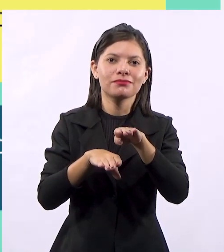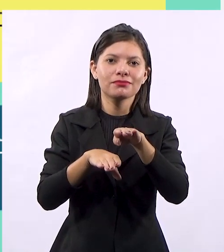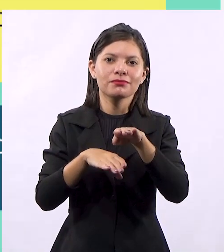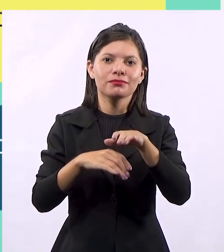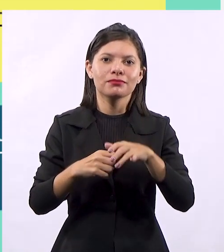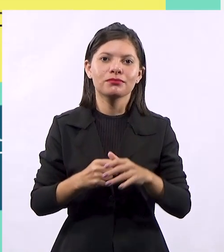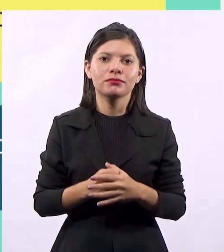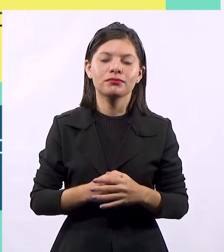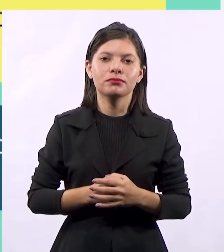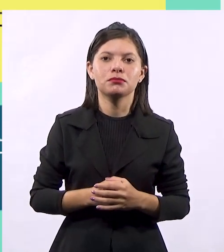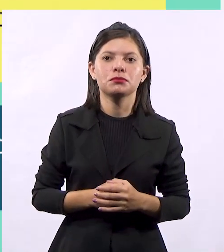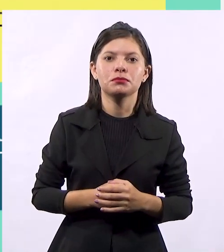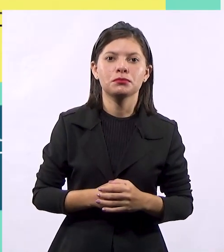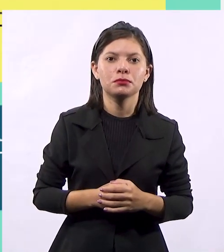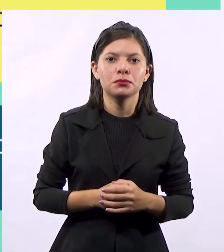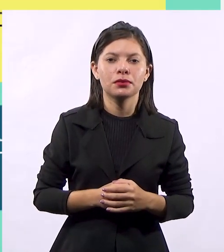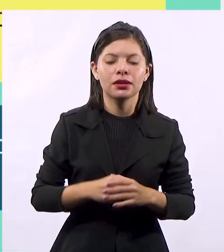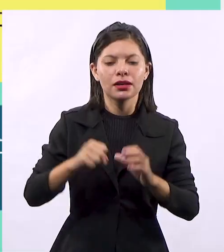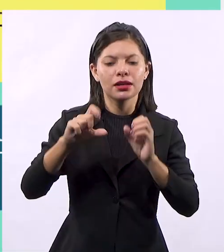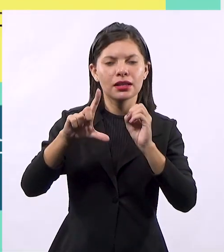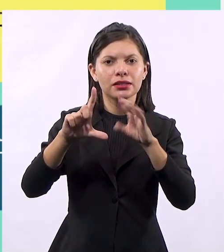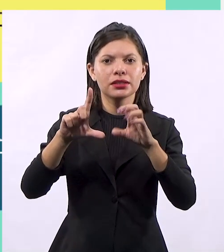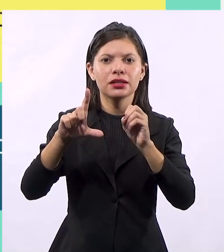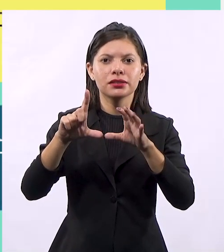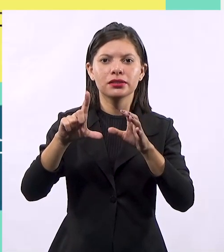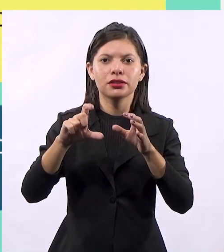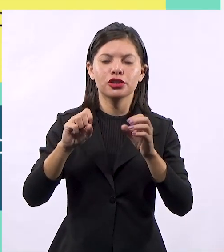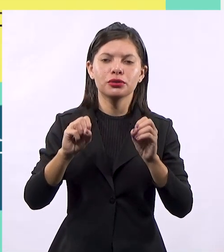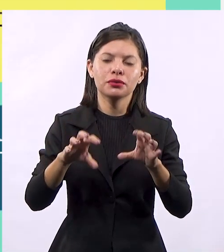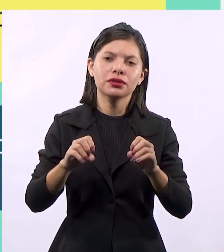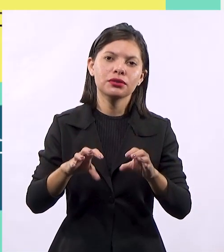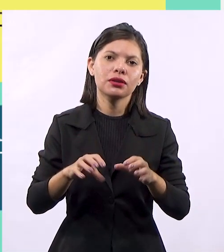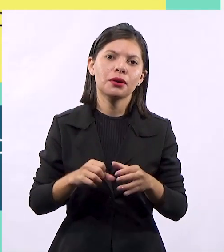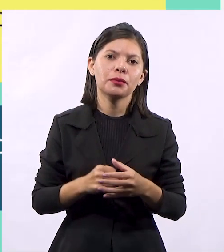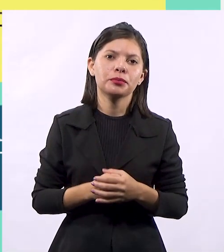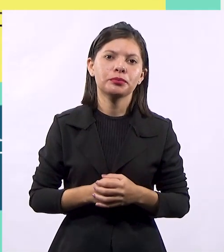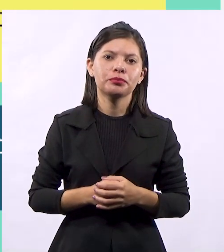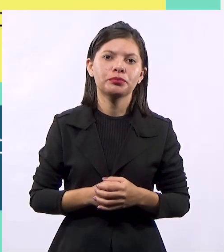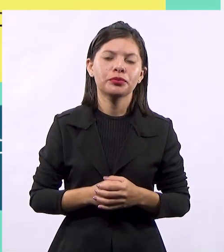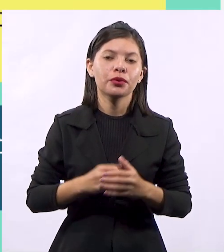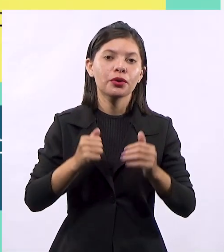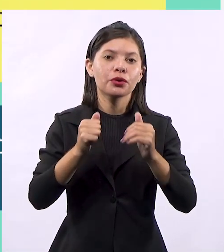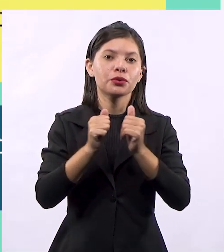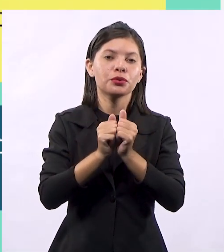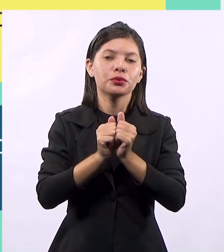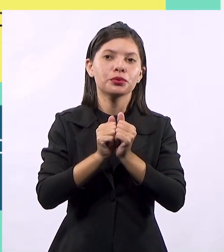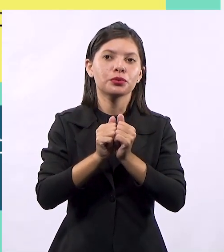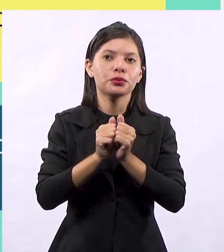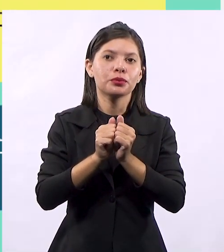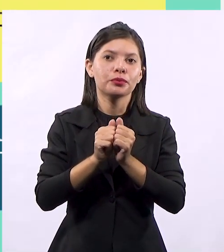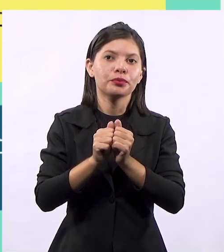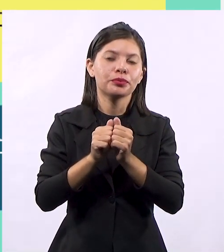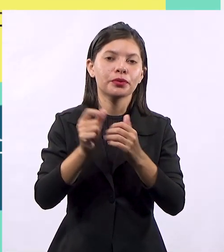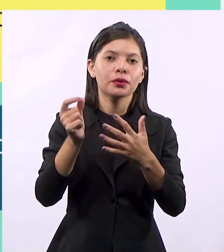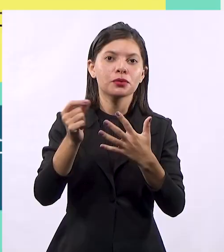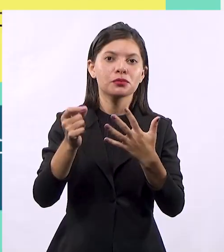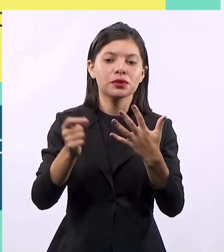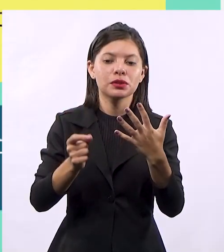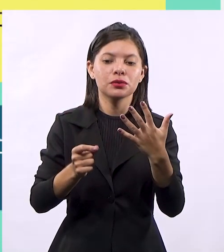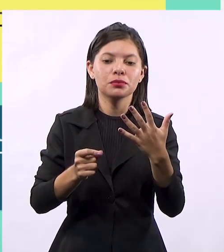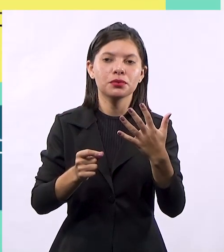as formas de governo e direitos e deveres do cidadão de um país. Assim, todas as demais leis estão a